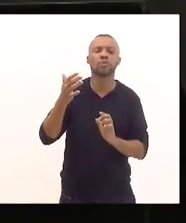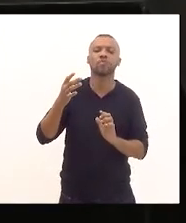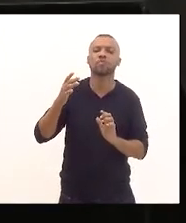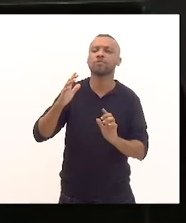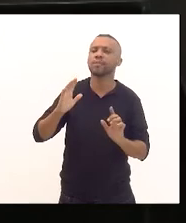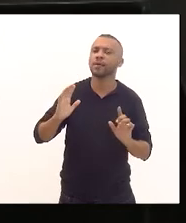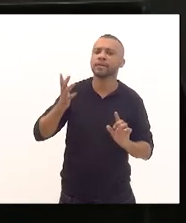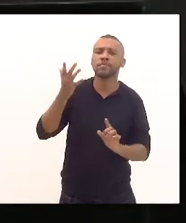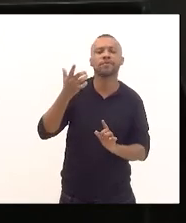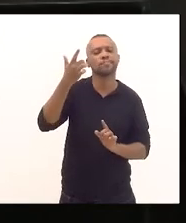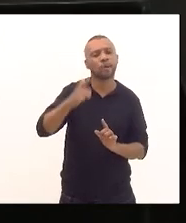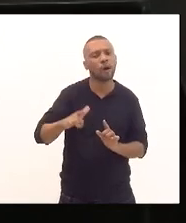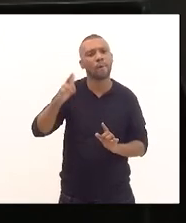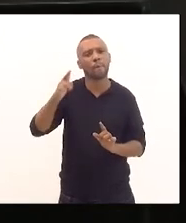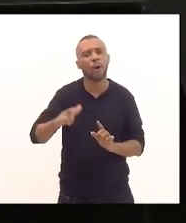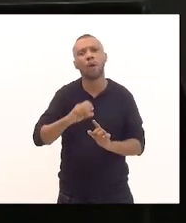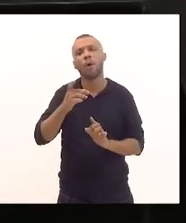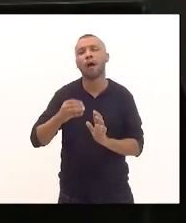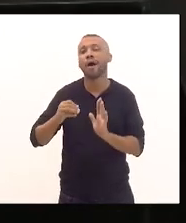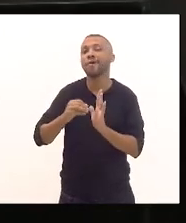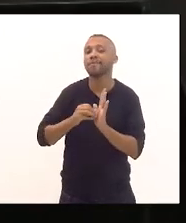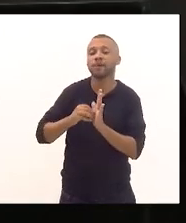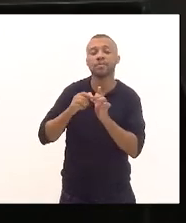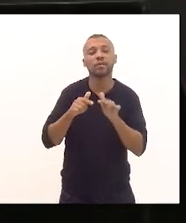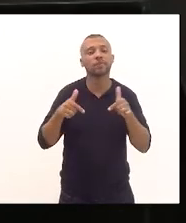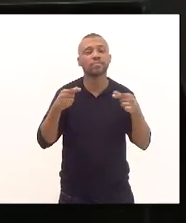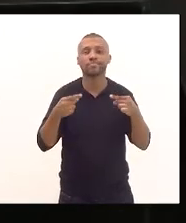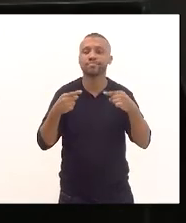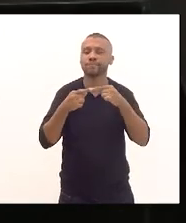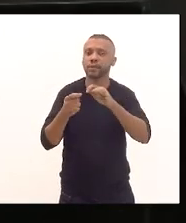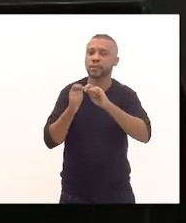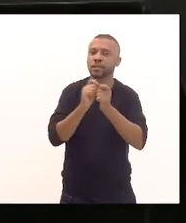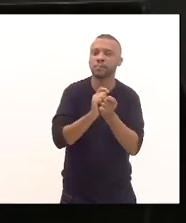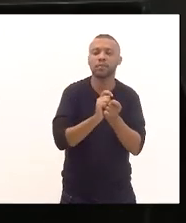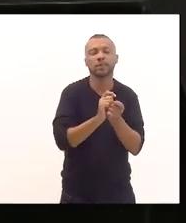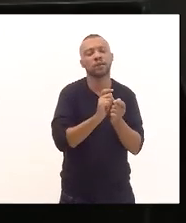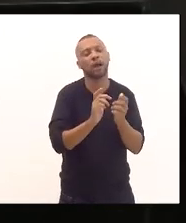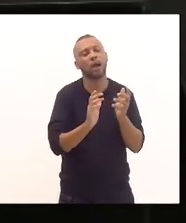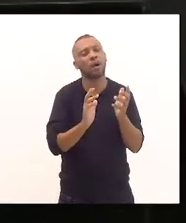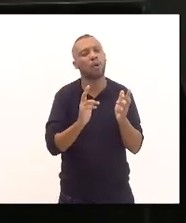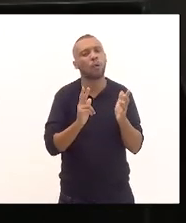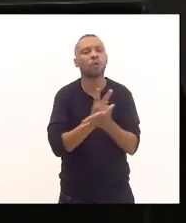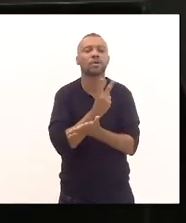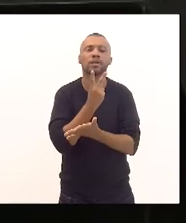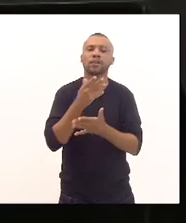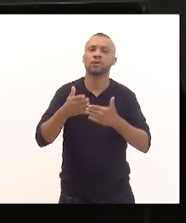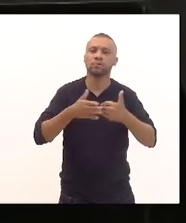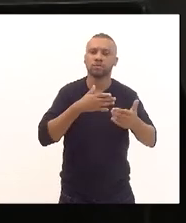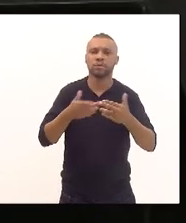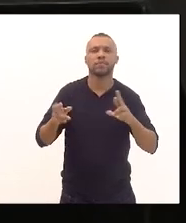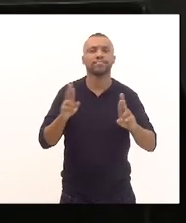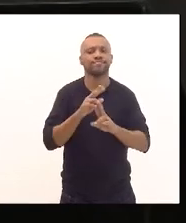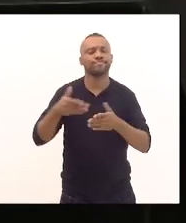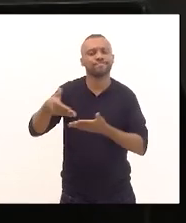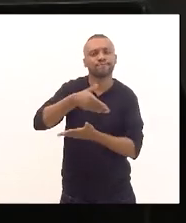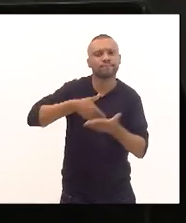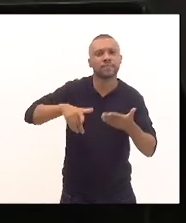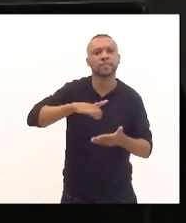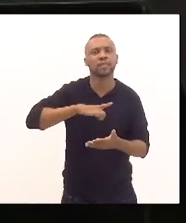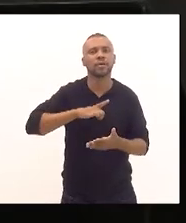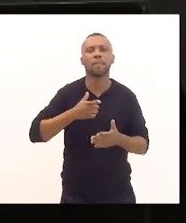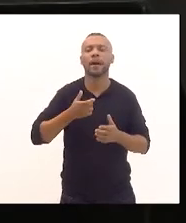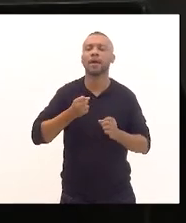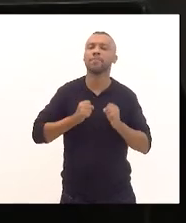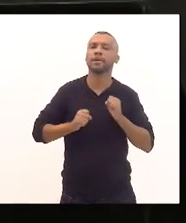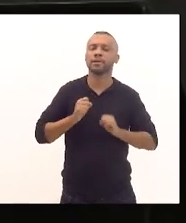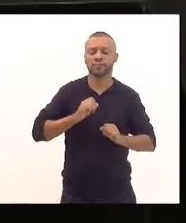repetido ou a falta de ação apropriada ocorrendo em qualquer relacionamento em que existam Uma expectativa